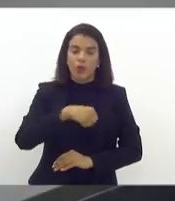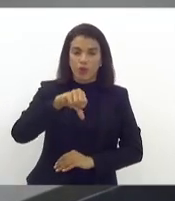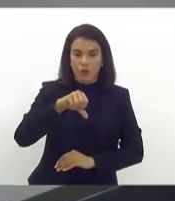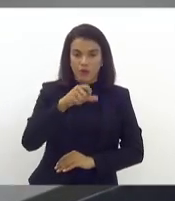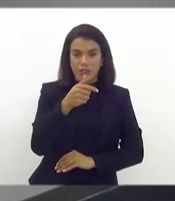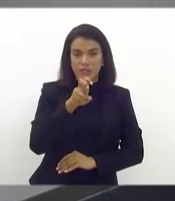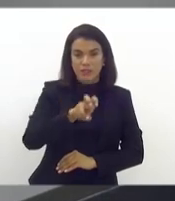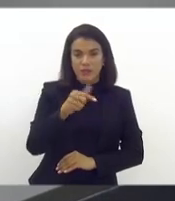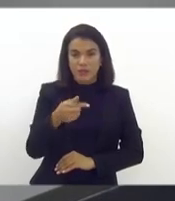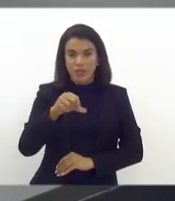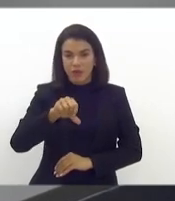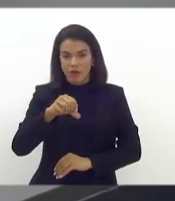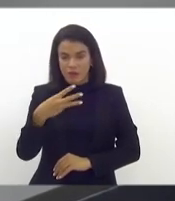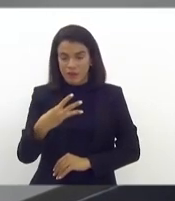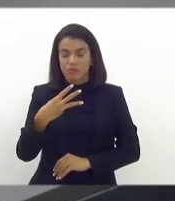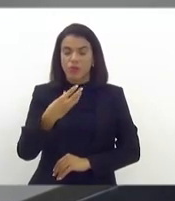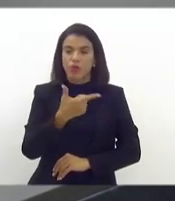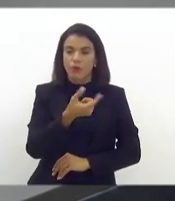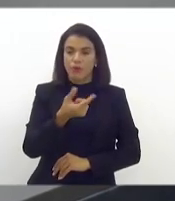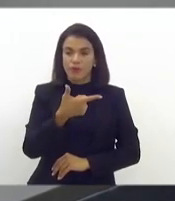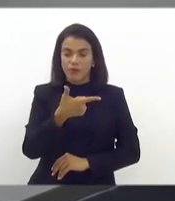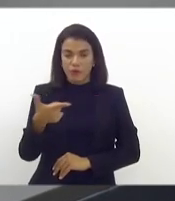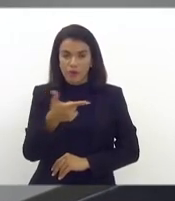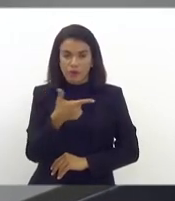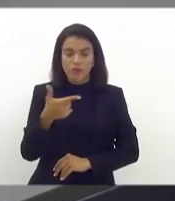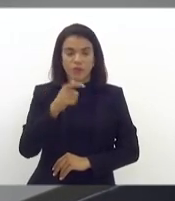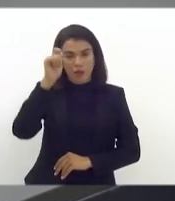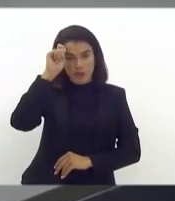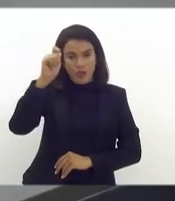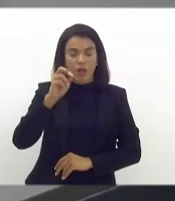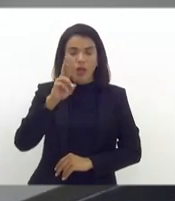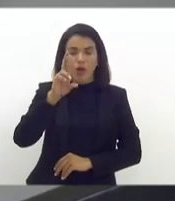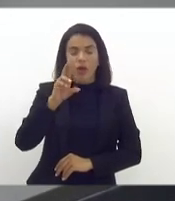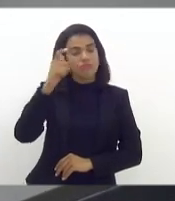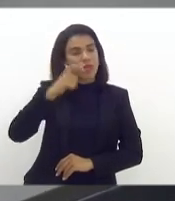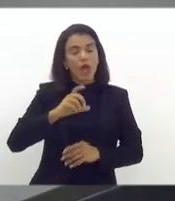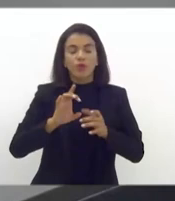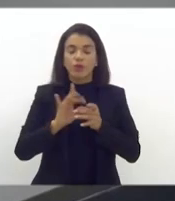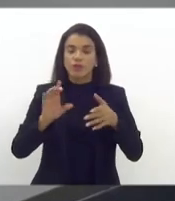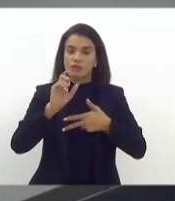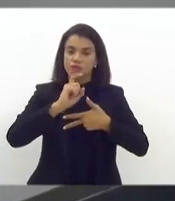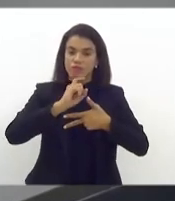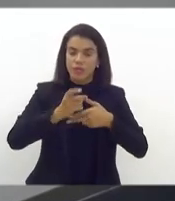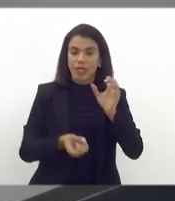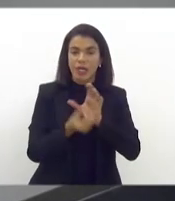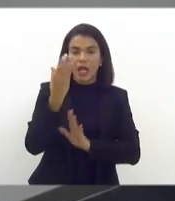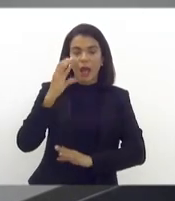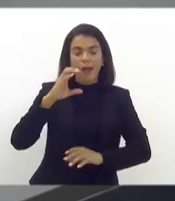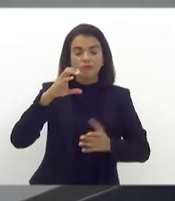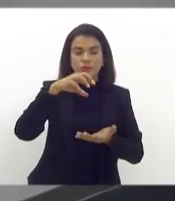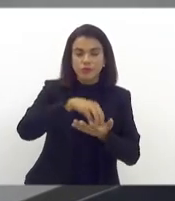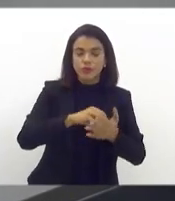PL 5796 de 22, de autoria, deputado Rodrigo Amorim, que autoriza o Poder Executivo a criar o Instituto Médico Veterinário